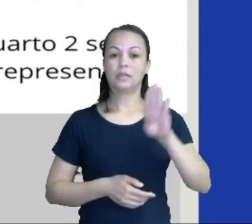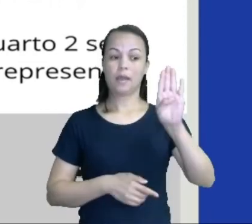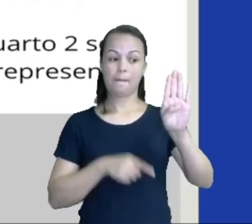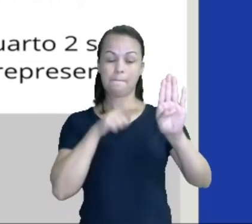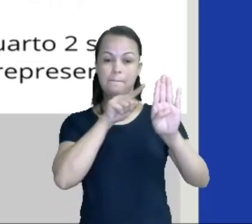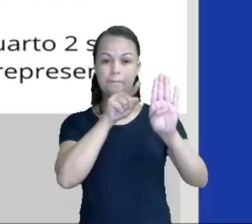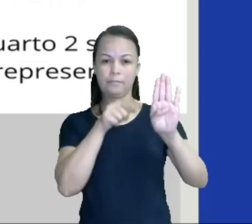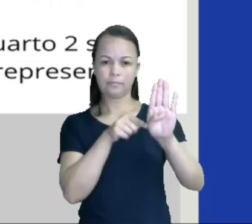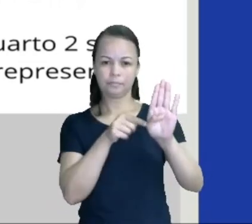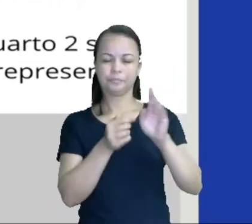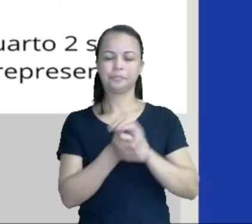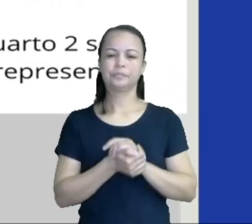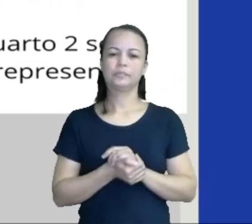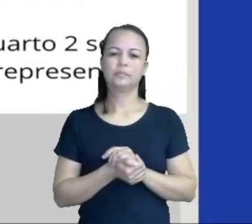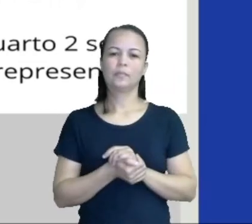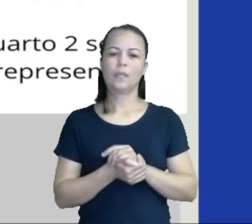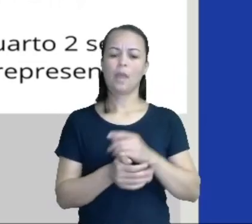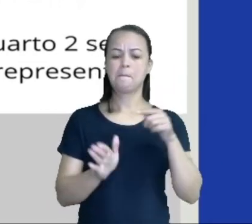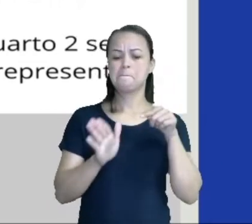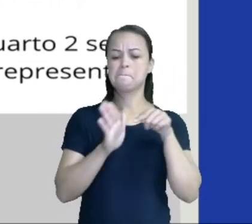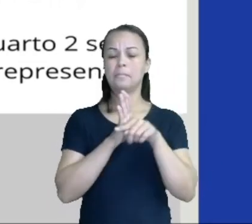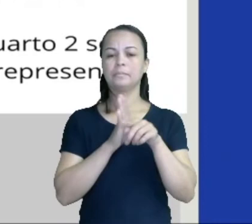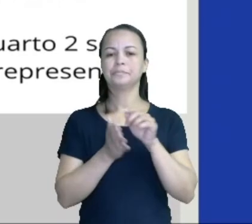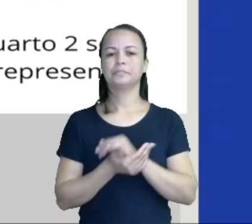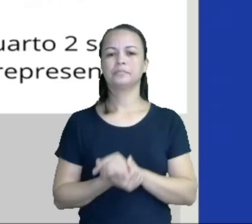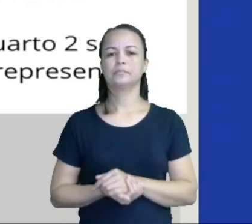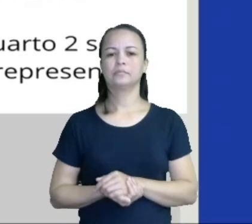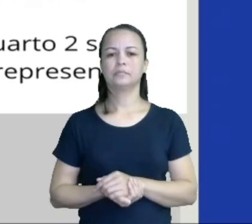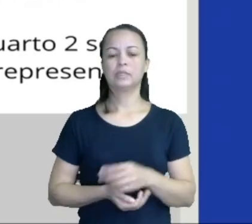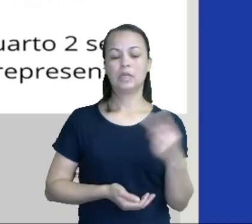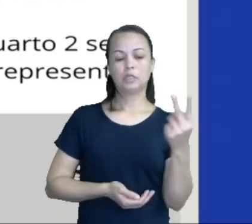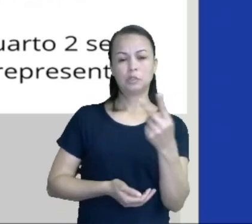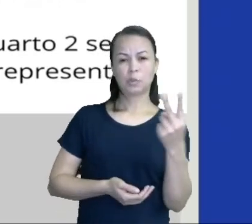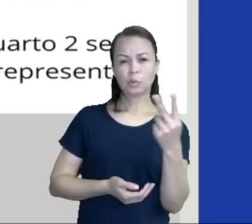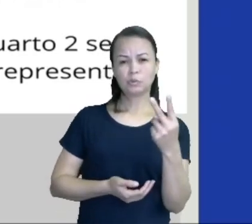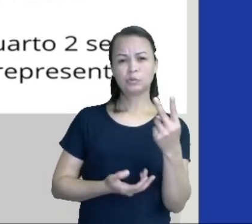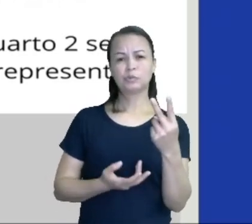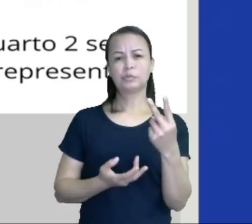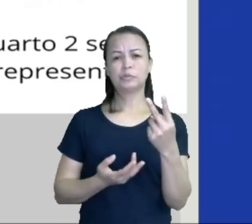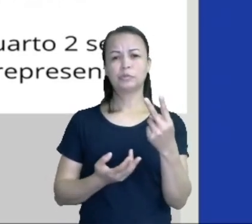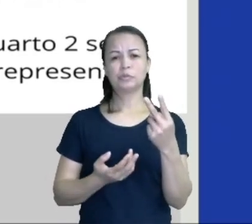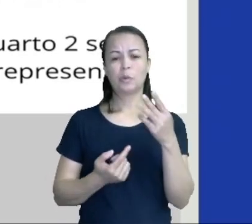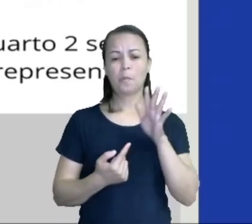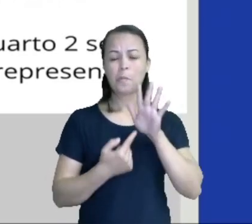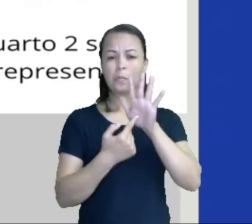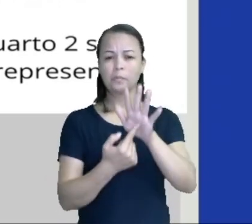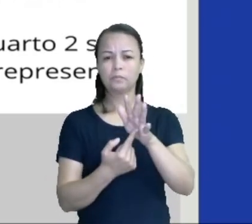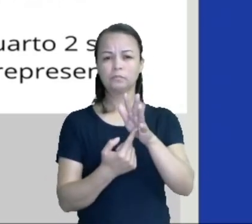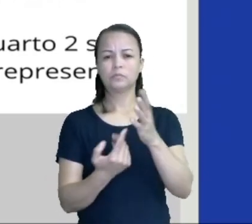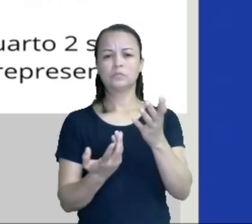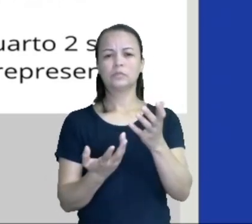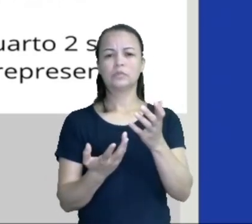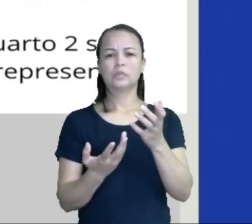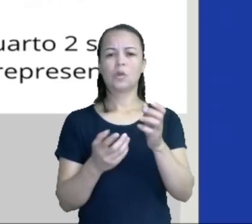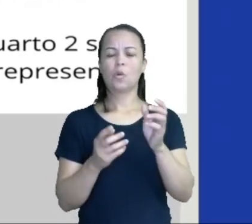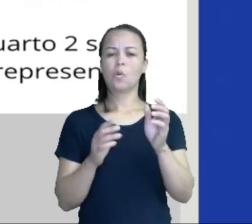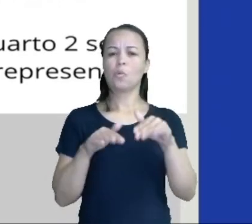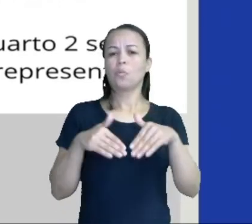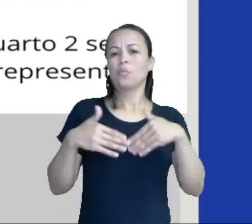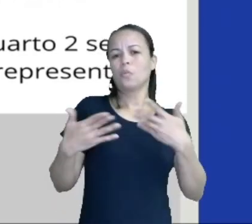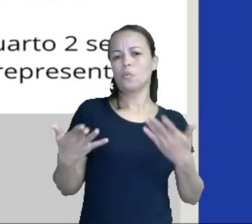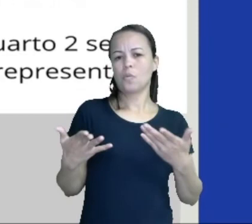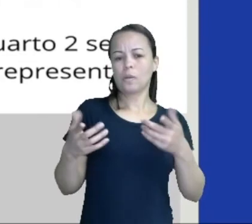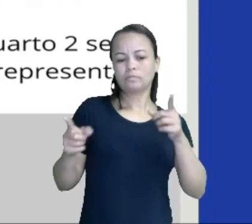B, ele pergunta: dos cômodos identificados, qual possui a menor